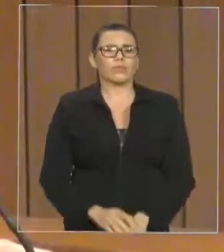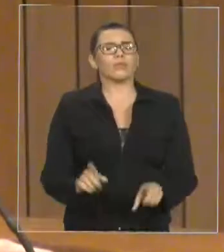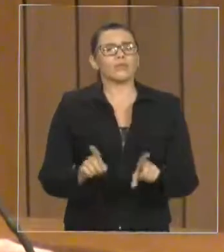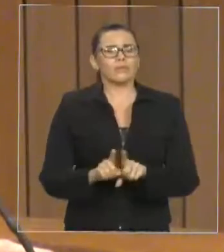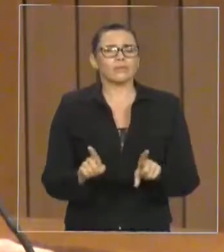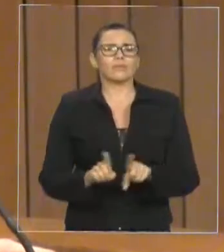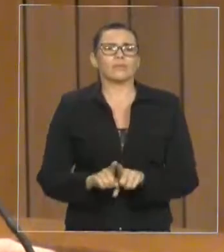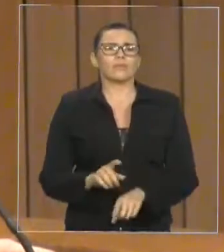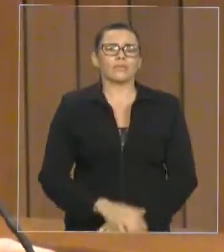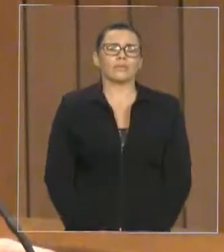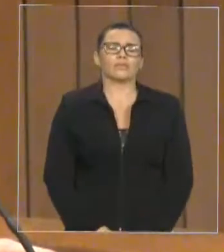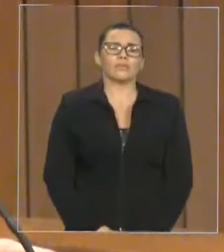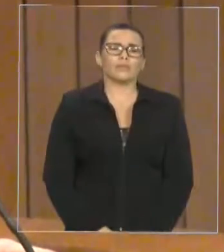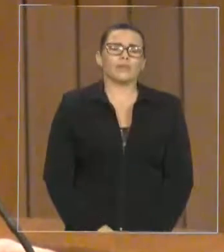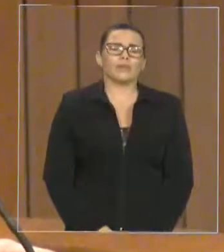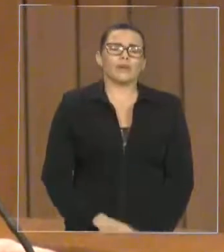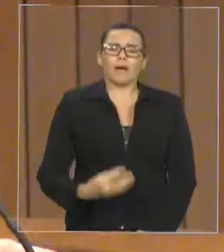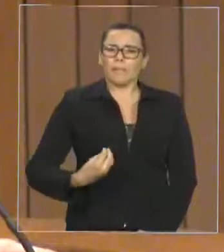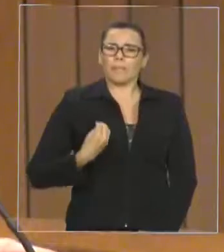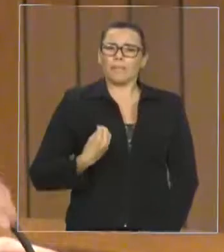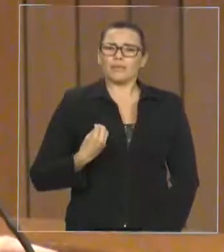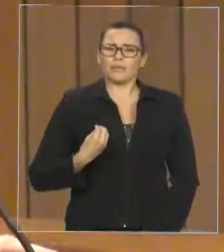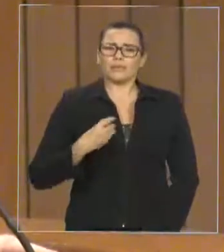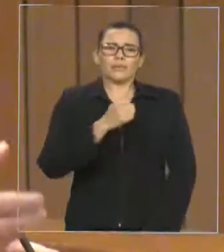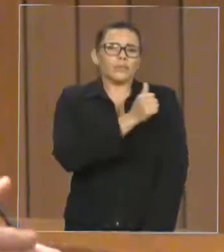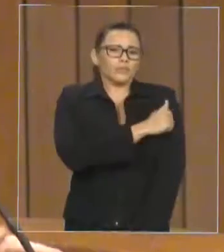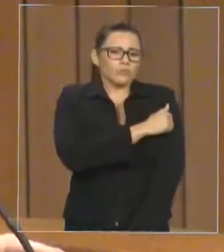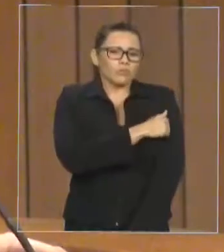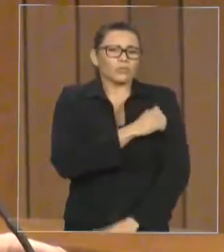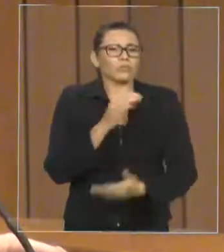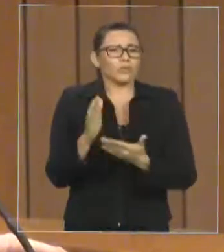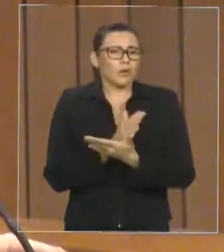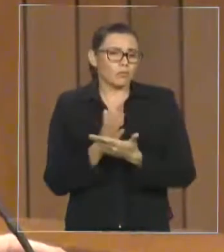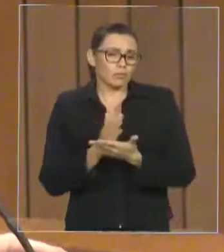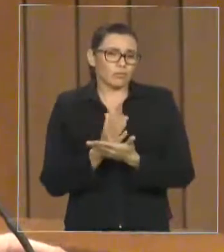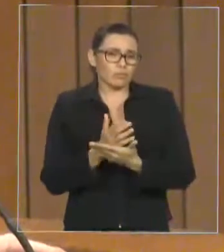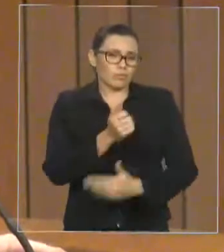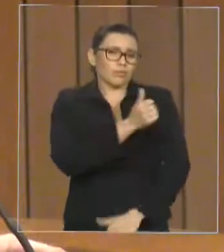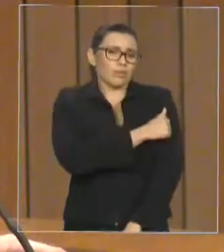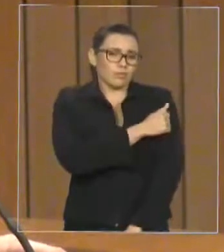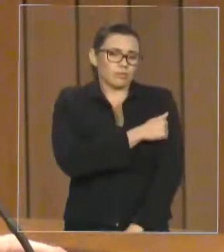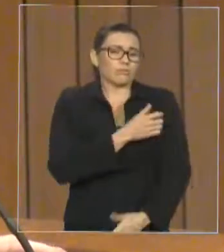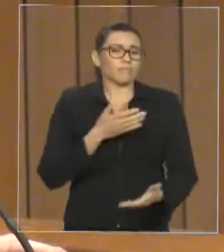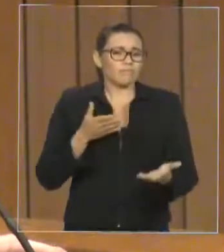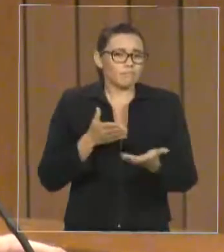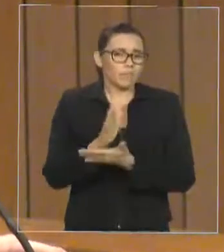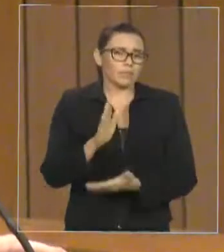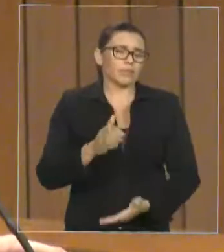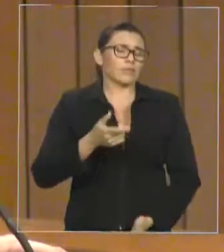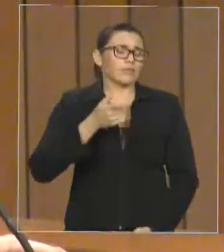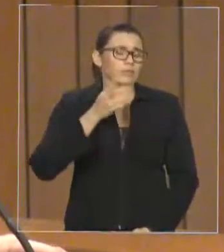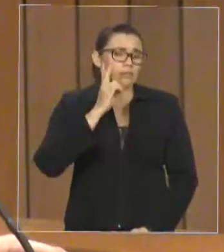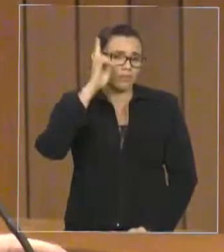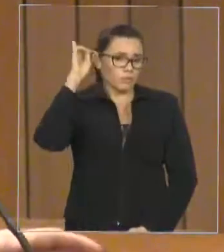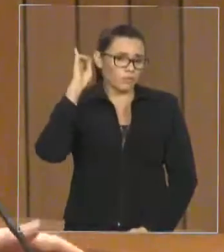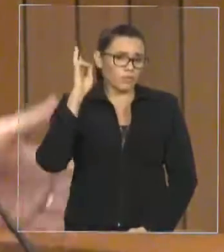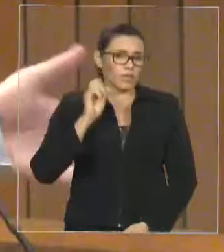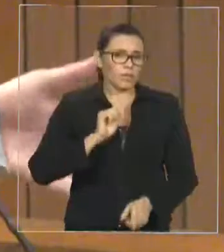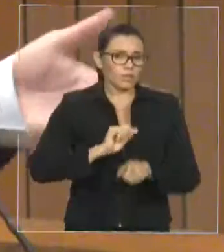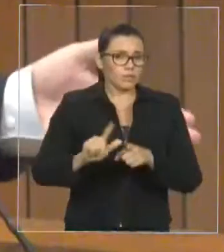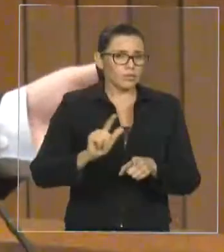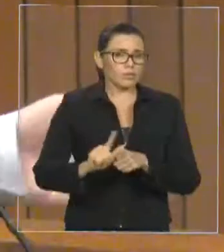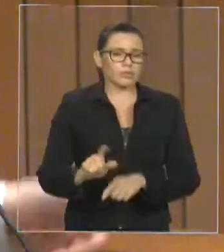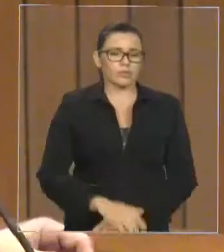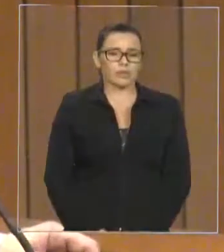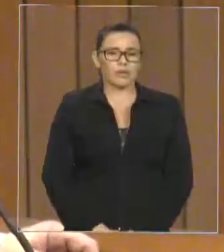presenças deles na cidade lá alguns estudantes que passaram no vestibular em pinheiro não não são a